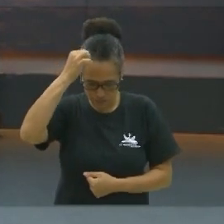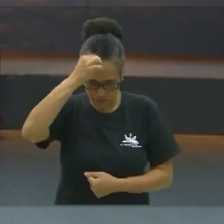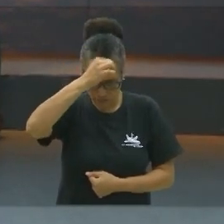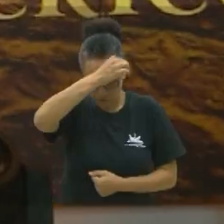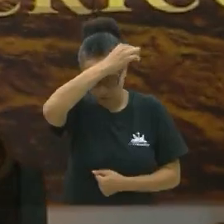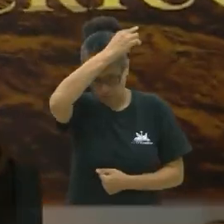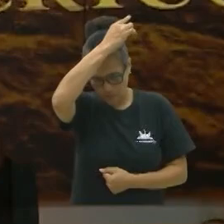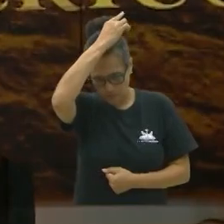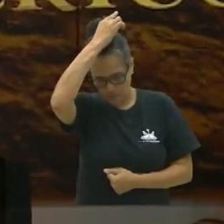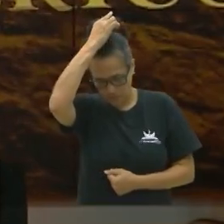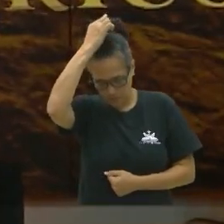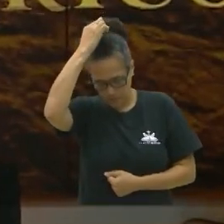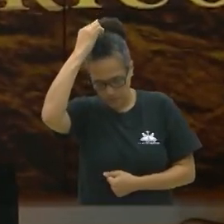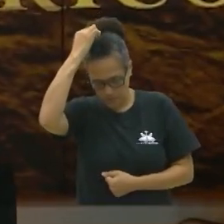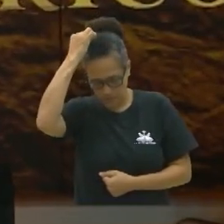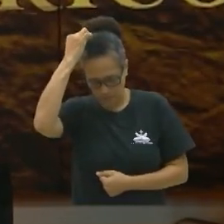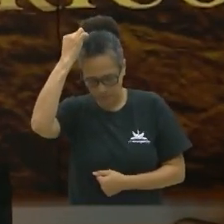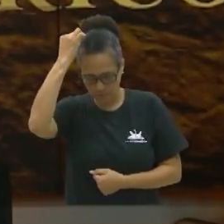Espírito Santo.